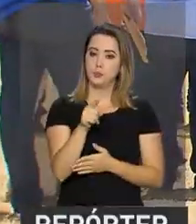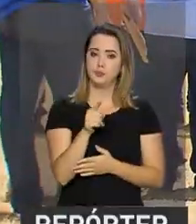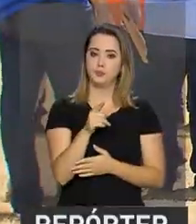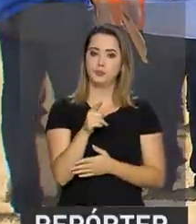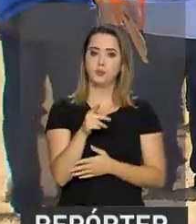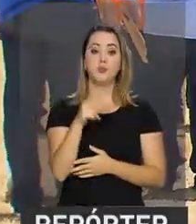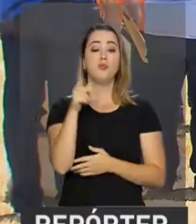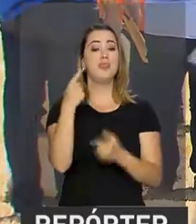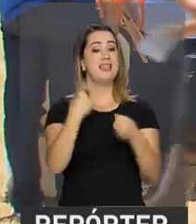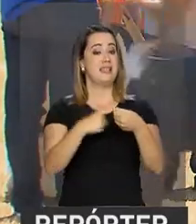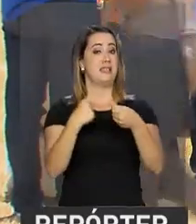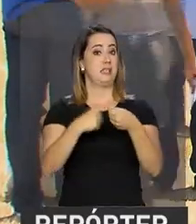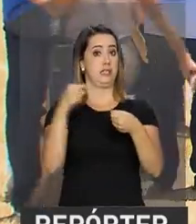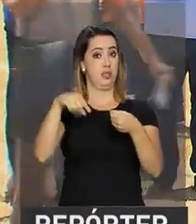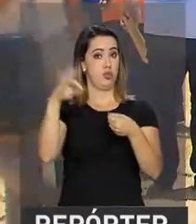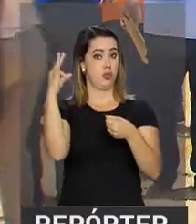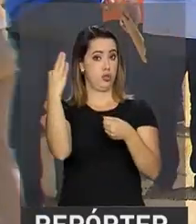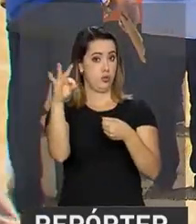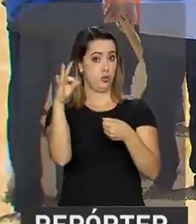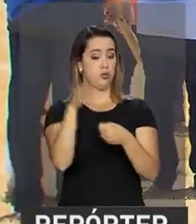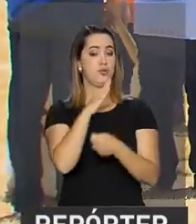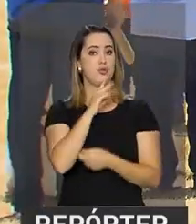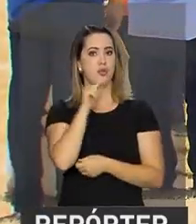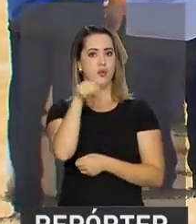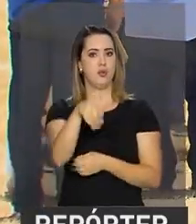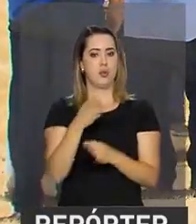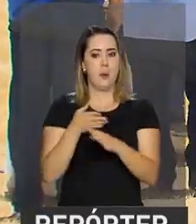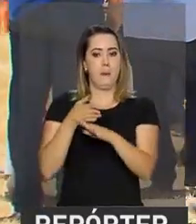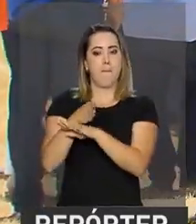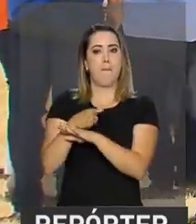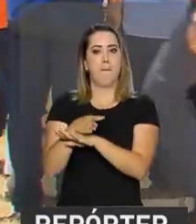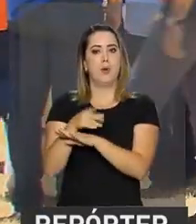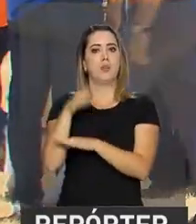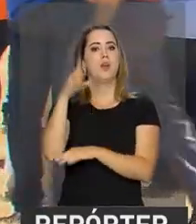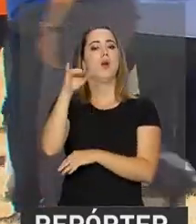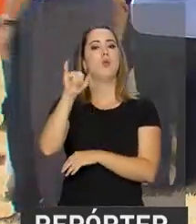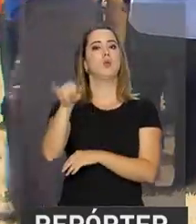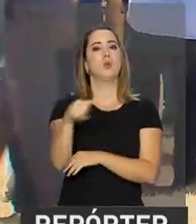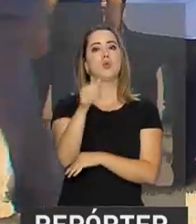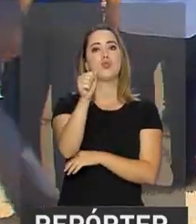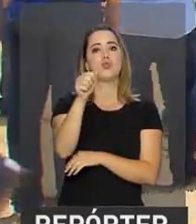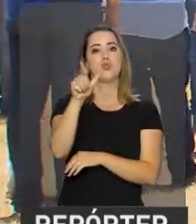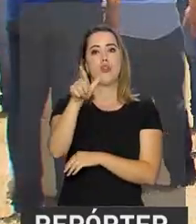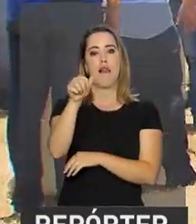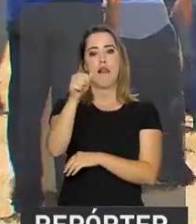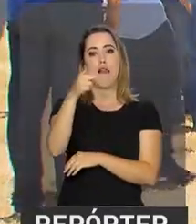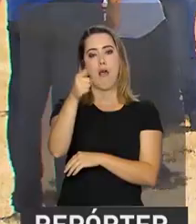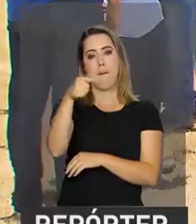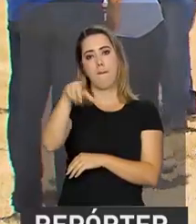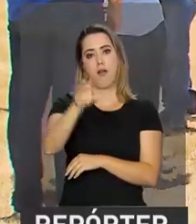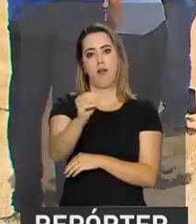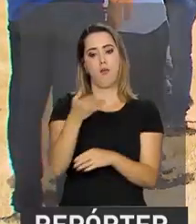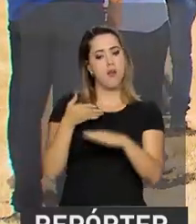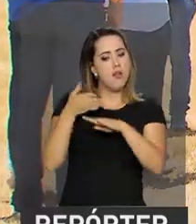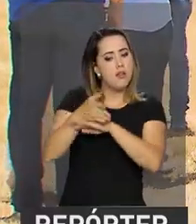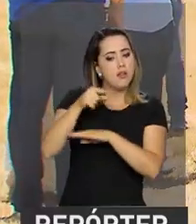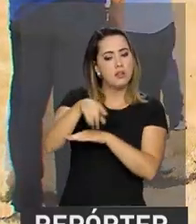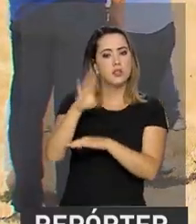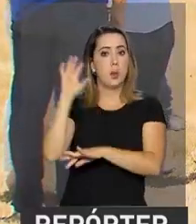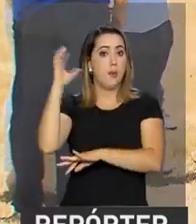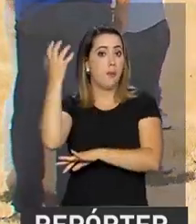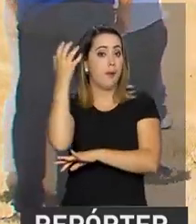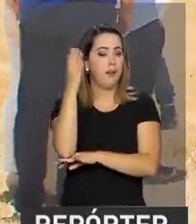de Ponte Alta, aqui no Tocantins, é conhecida como o Portal do Jalapão, por ser uma das principais entradas para esse